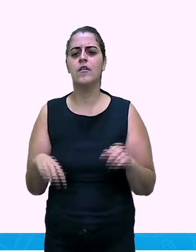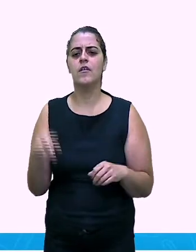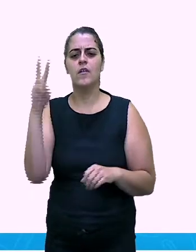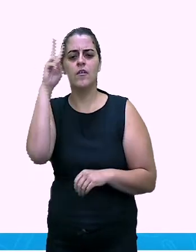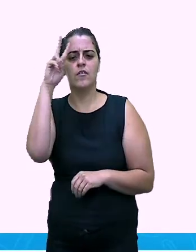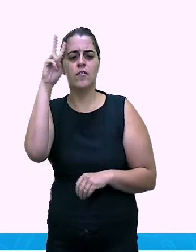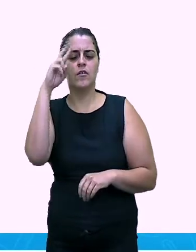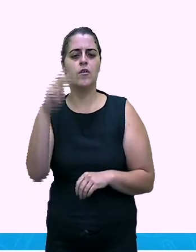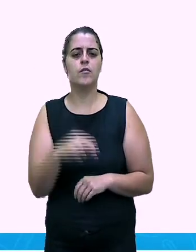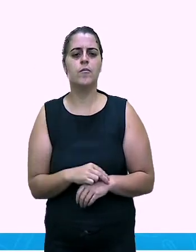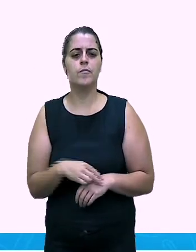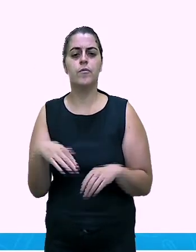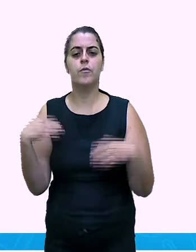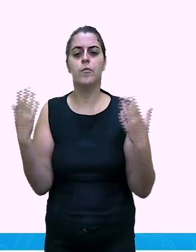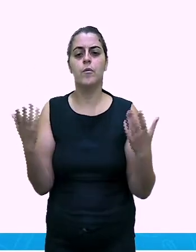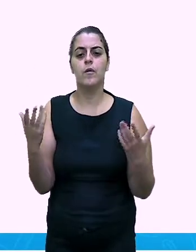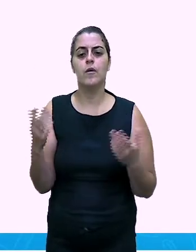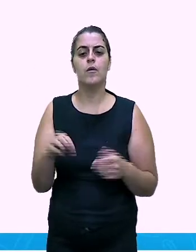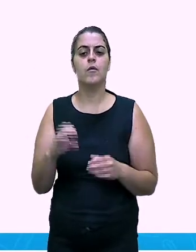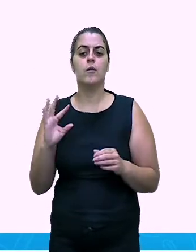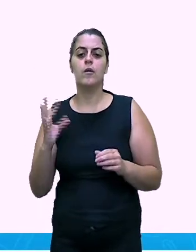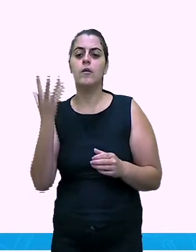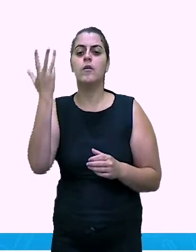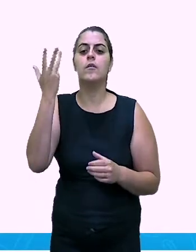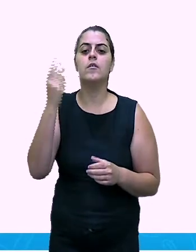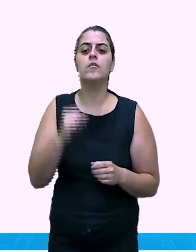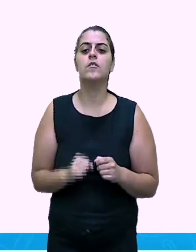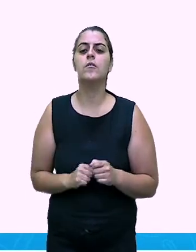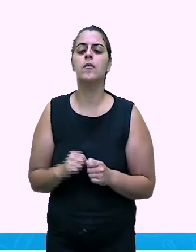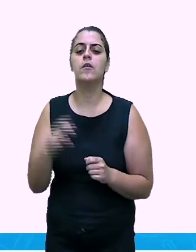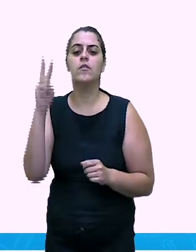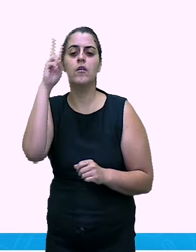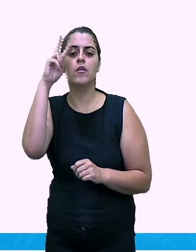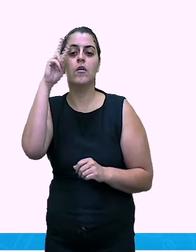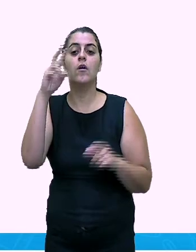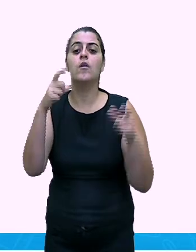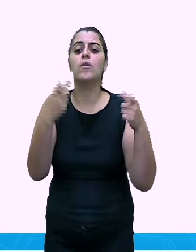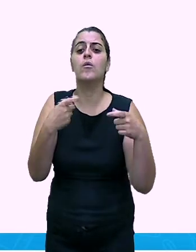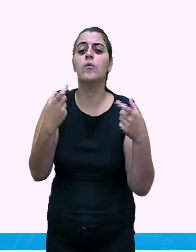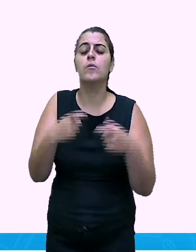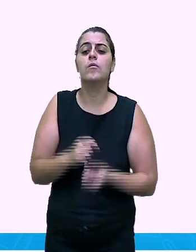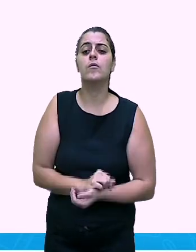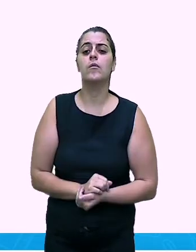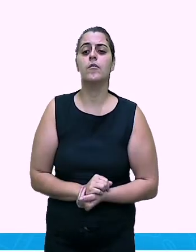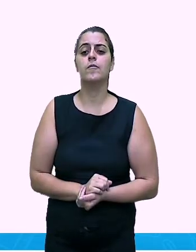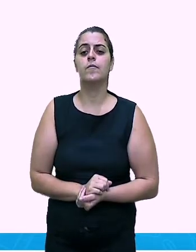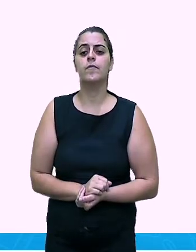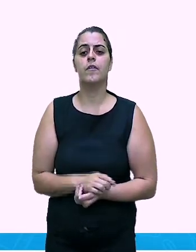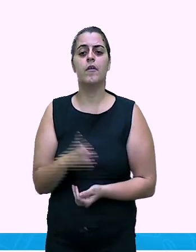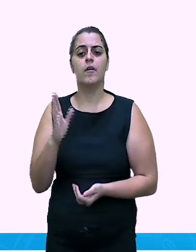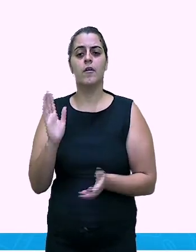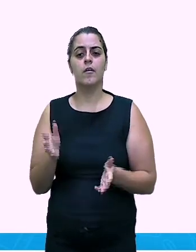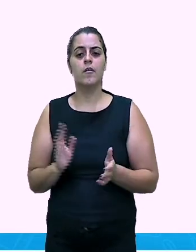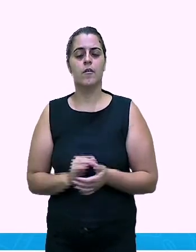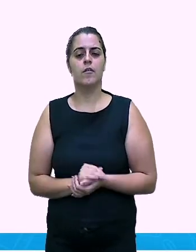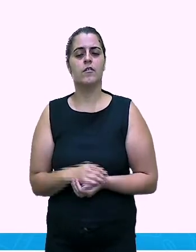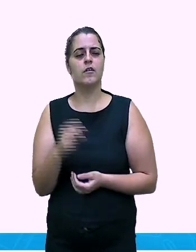dessa história? Quais os acontecimentos, o local? Então agora você já tem